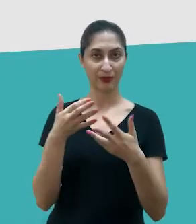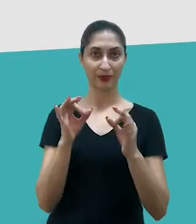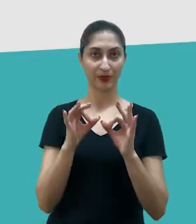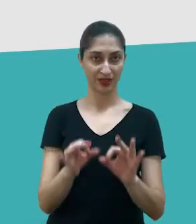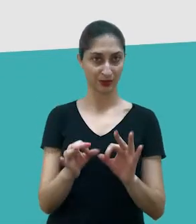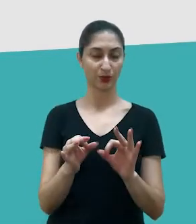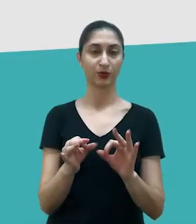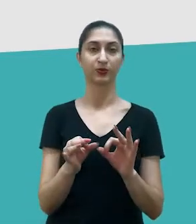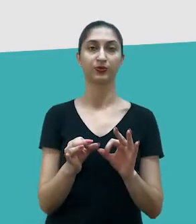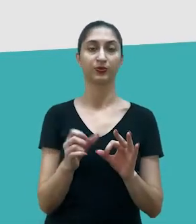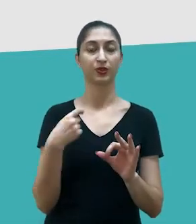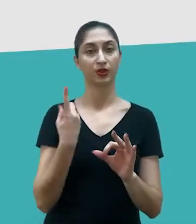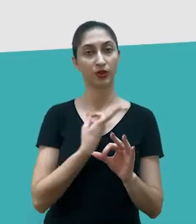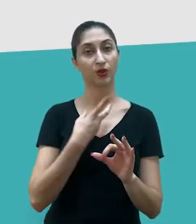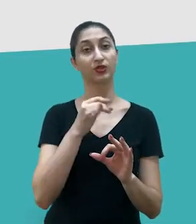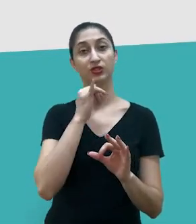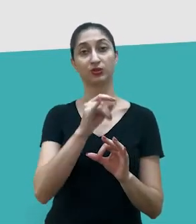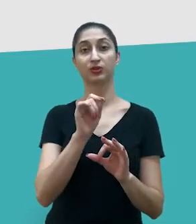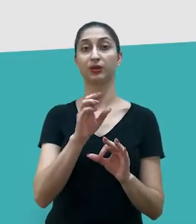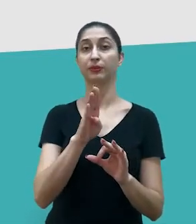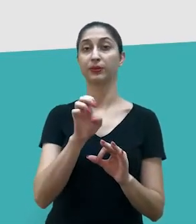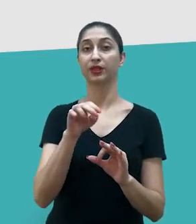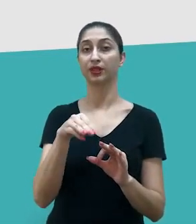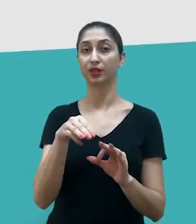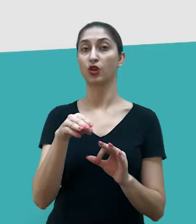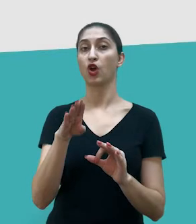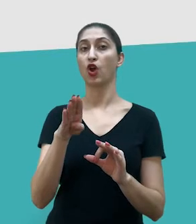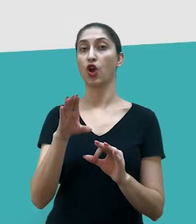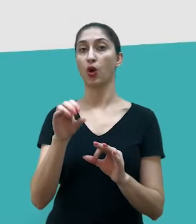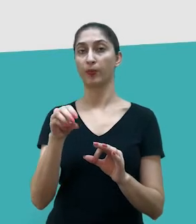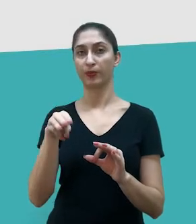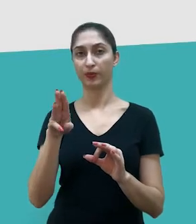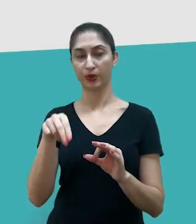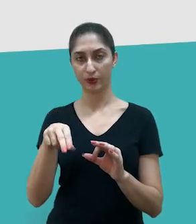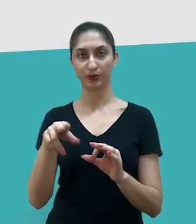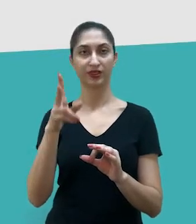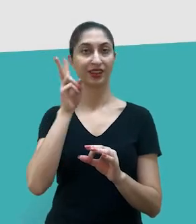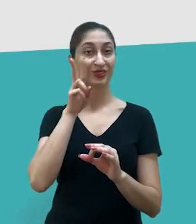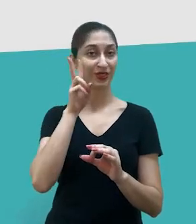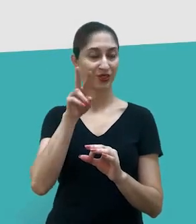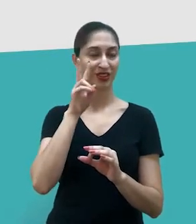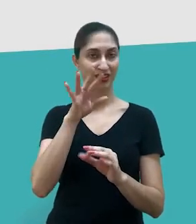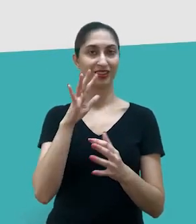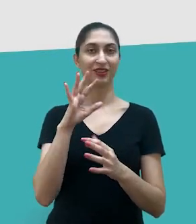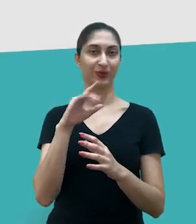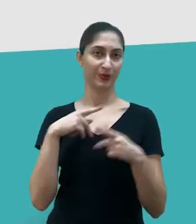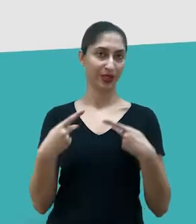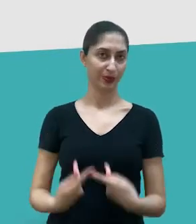aquilo que a gente chama de bem comum de toda a história humana. E aí,